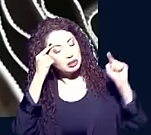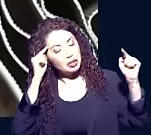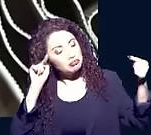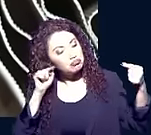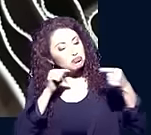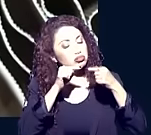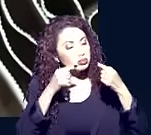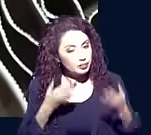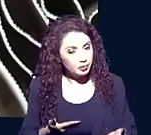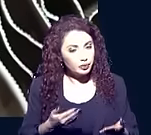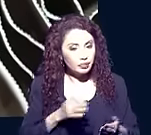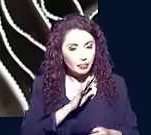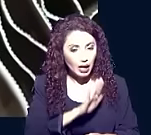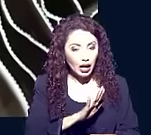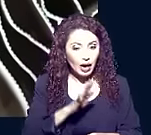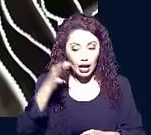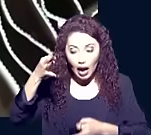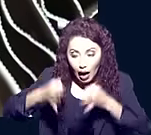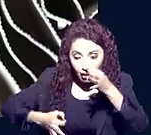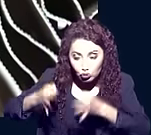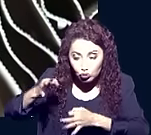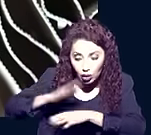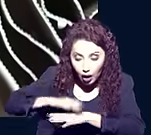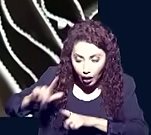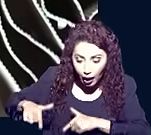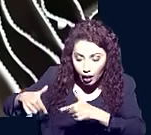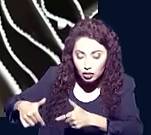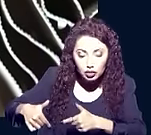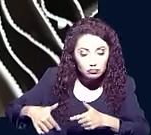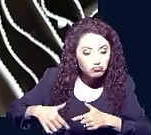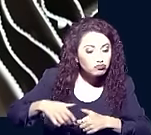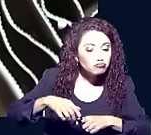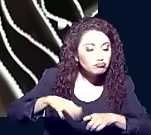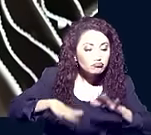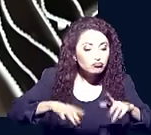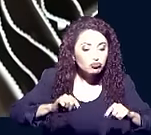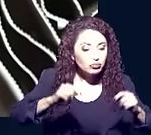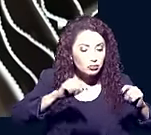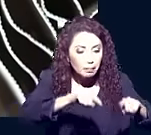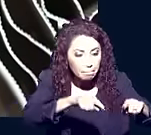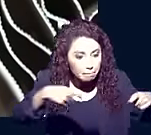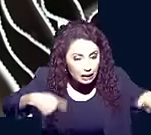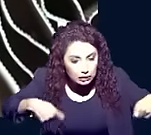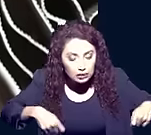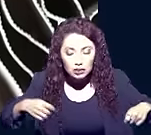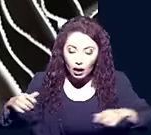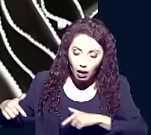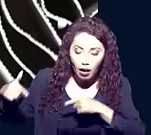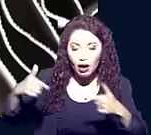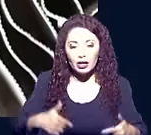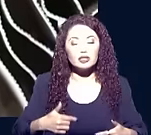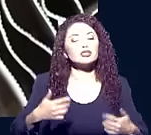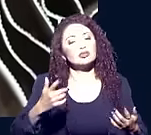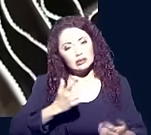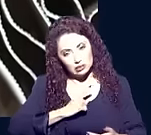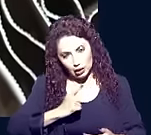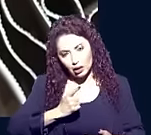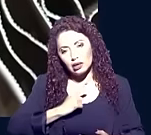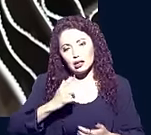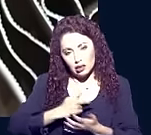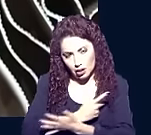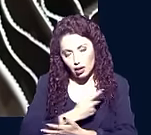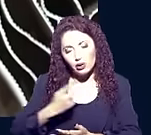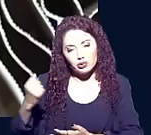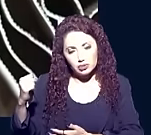justiça ela age por Demanda Eu já falei com o presidente Pacheco algumas vezes nós temos erros na